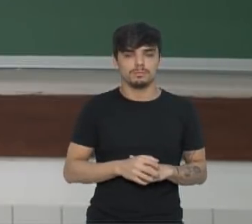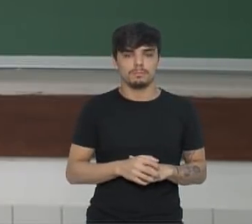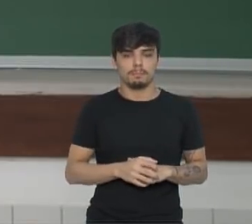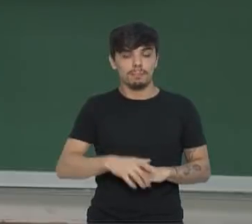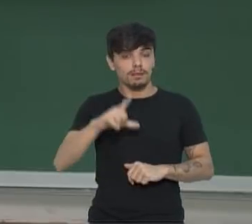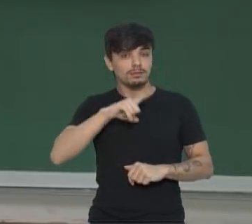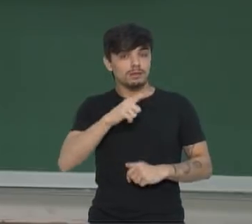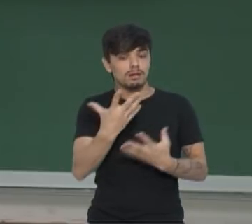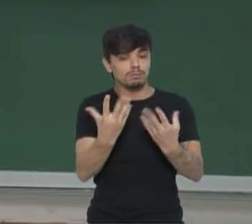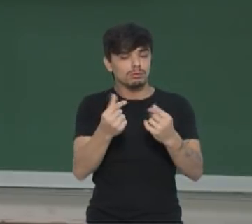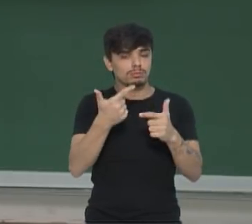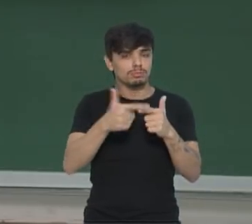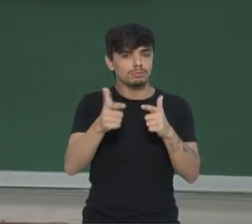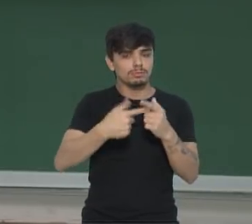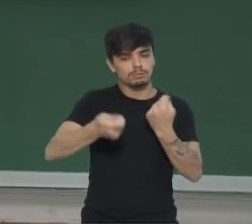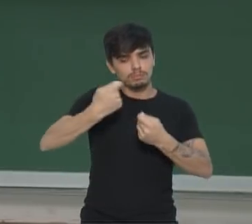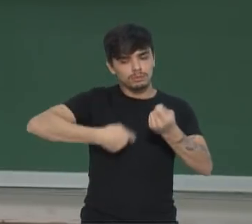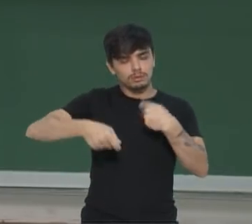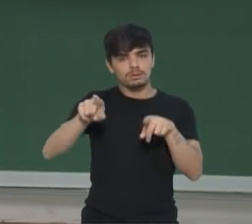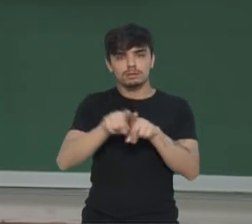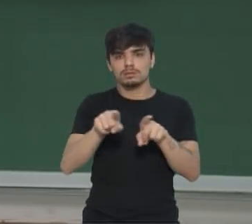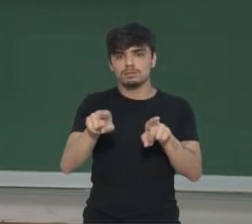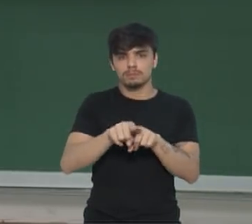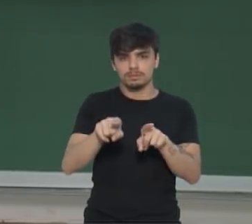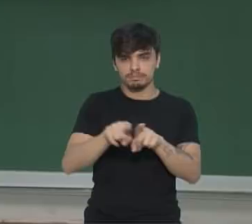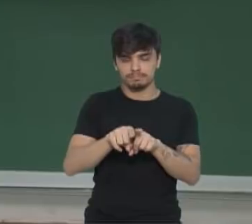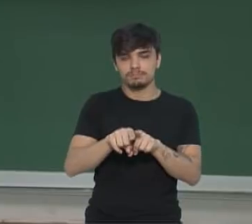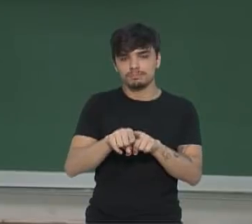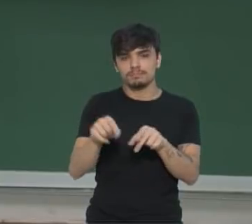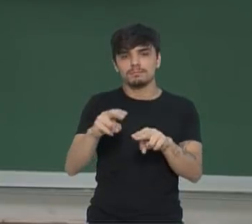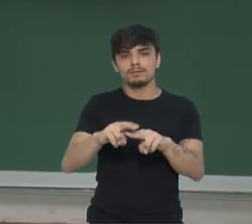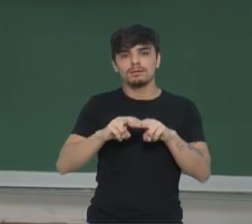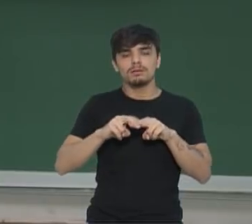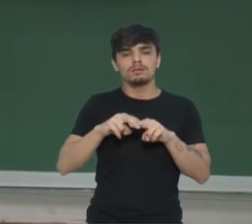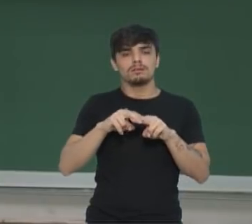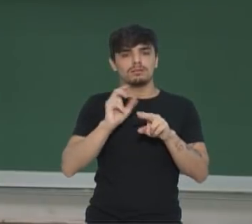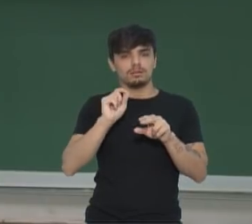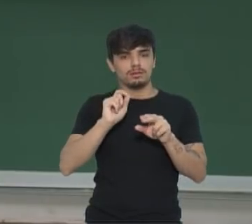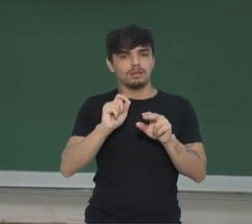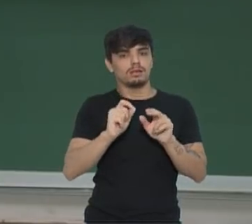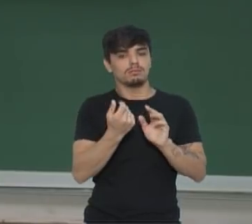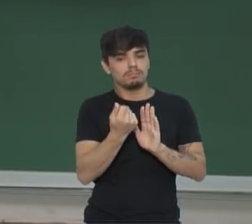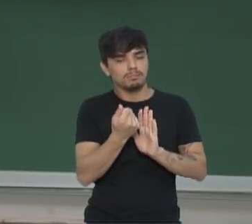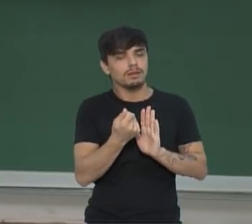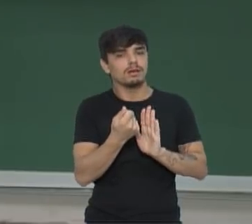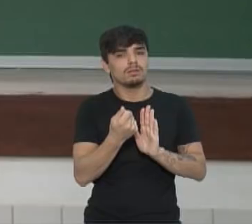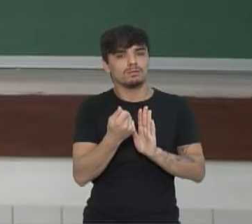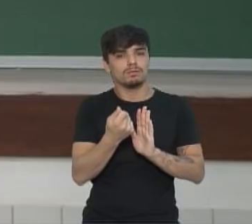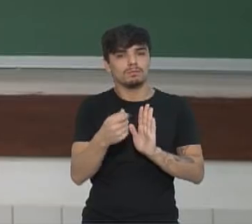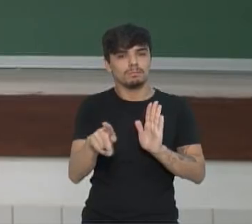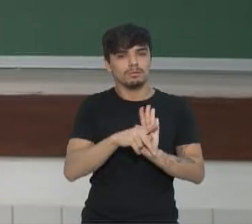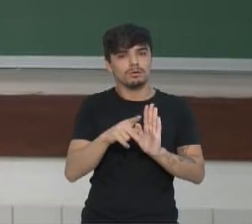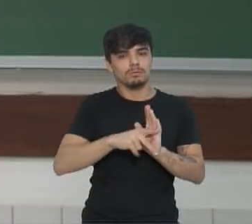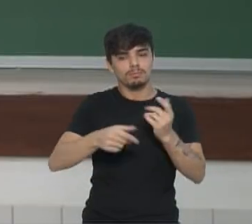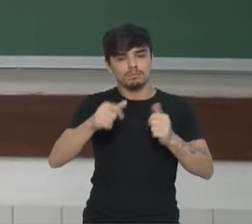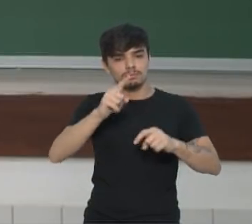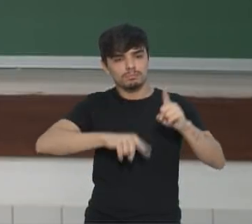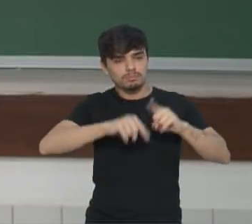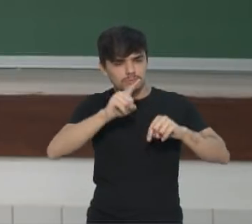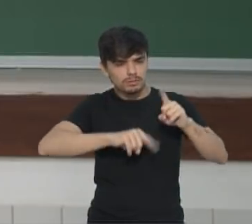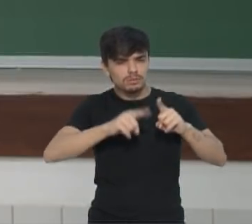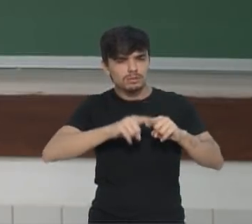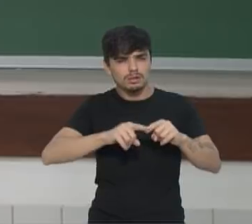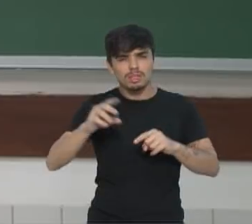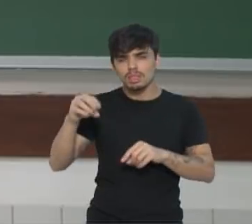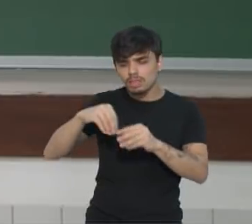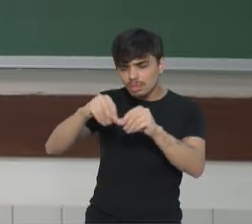devido às revoltas, eles vão tabelar os preços dos alimentos de primeira necessidade, para que ninguém cobrasse muito caro pelo trigo. Isso